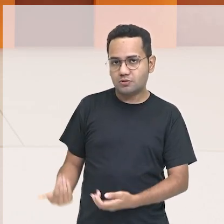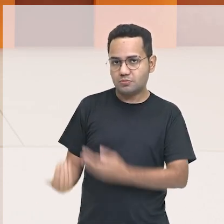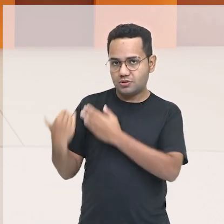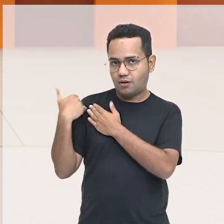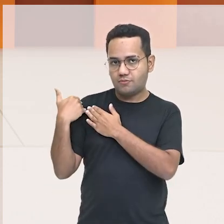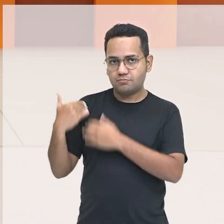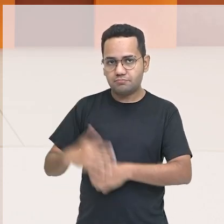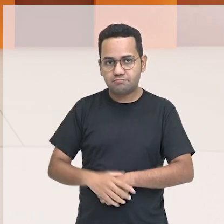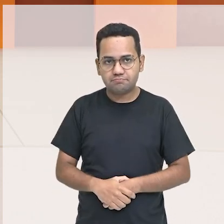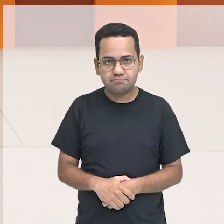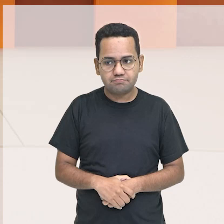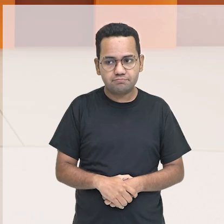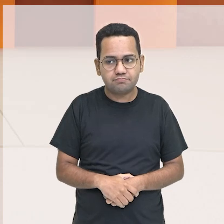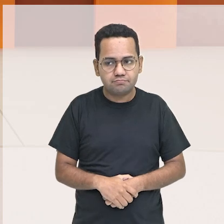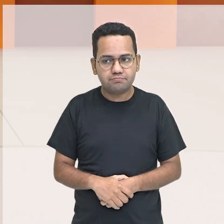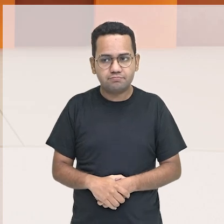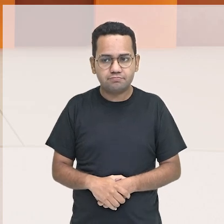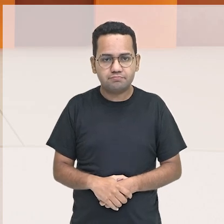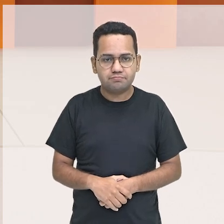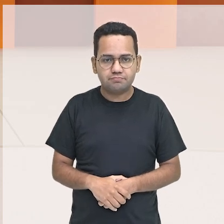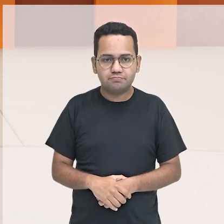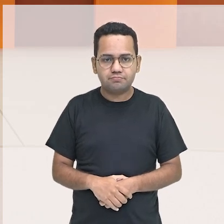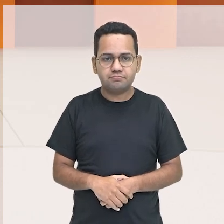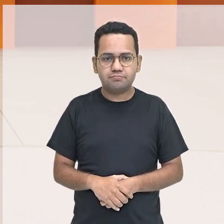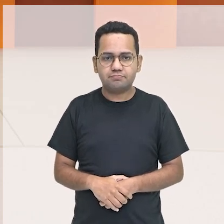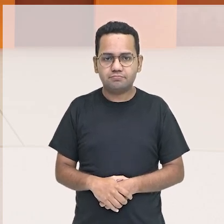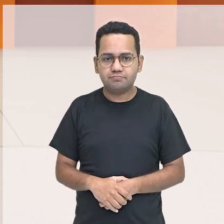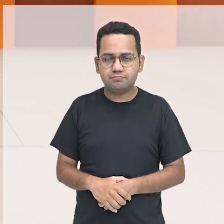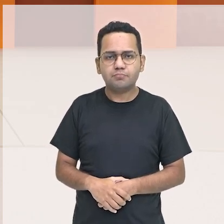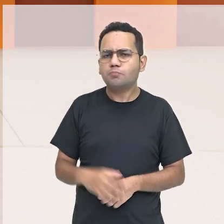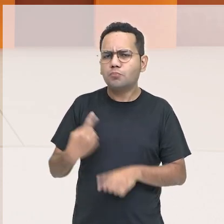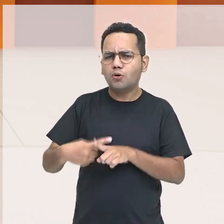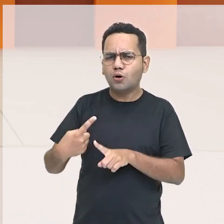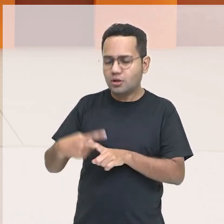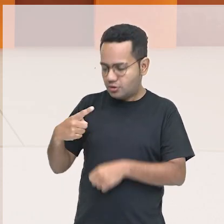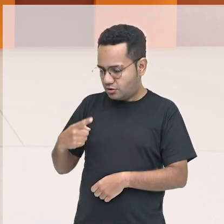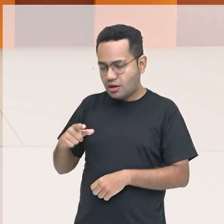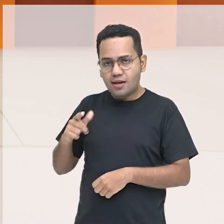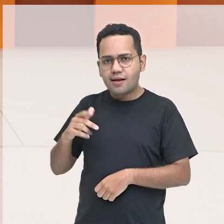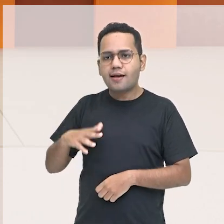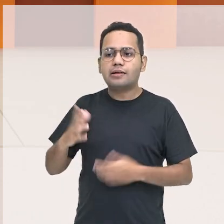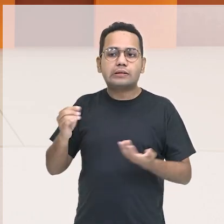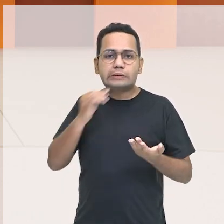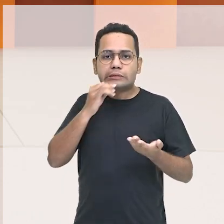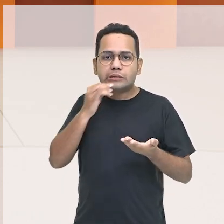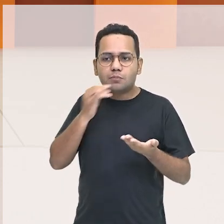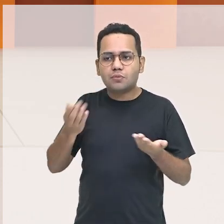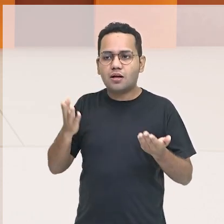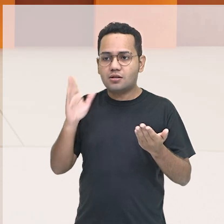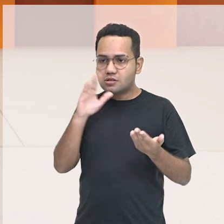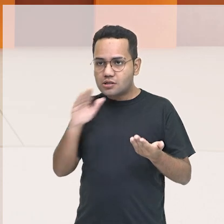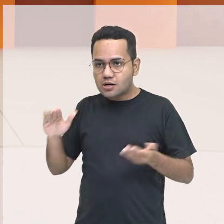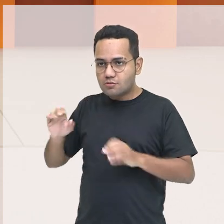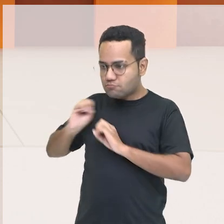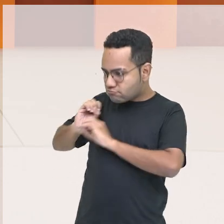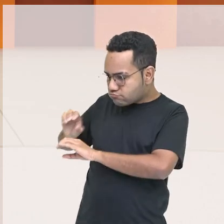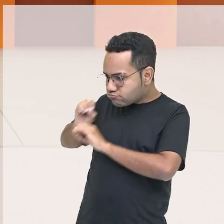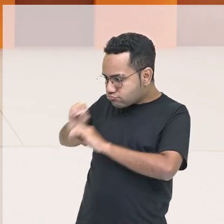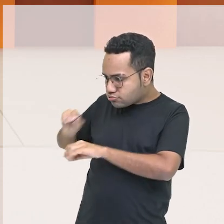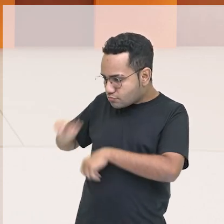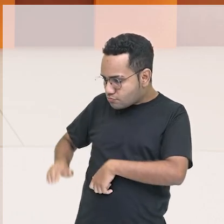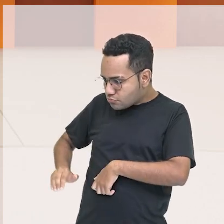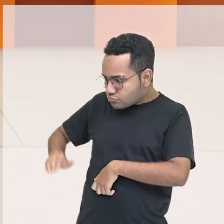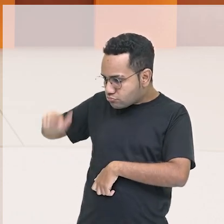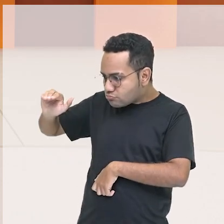pai, né? Então, estou exercendo o papel de pai quando eu estou educando meus filhos dentro da interação da minha família. E o que é o